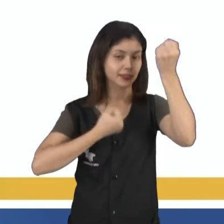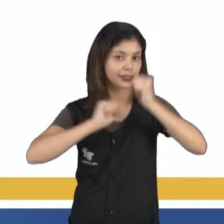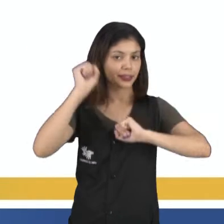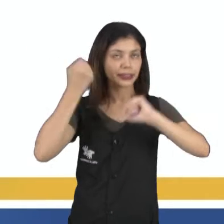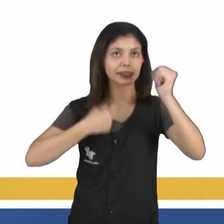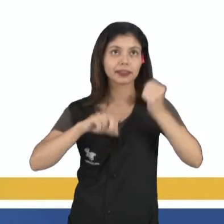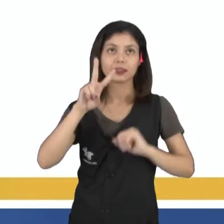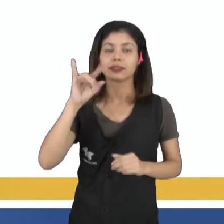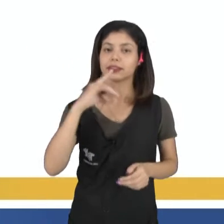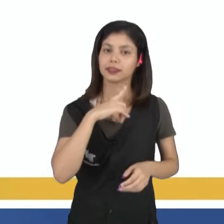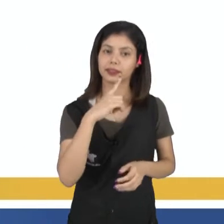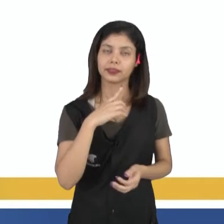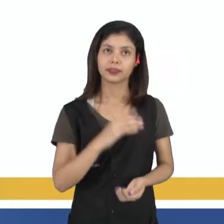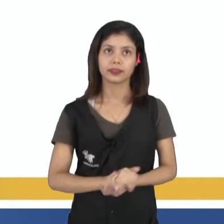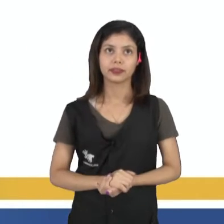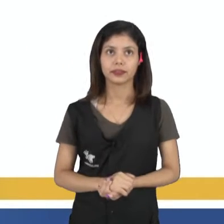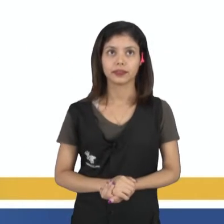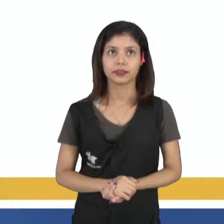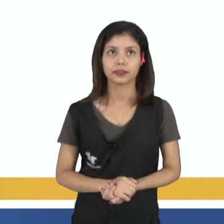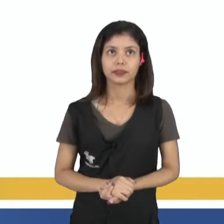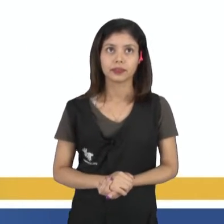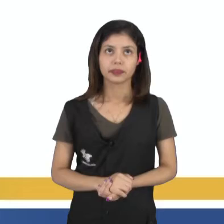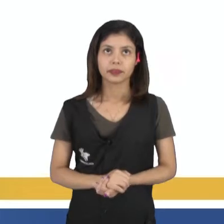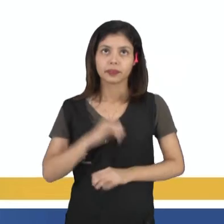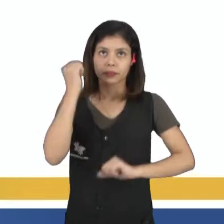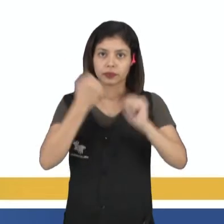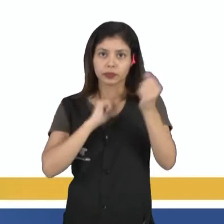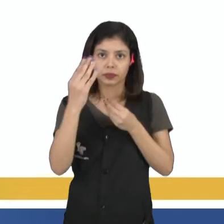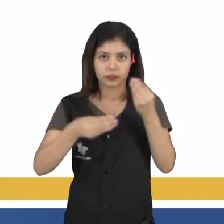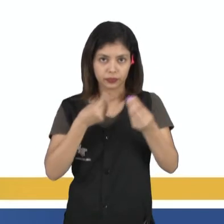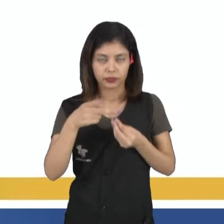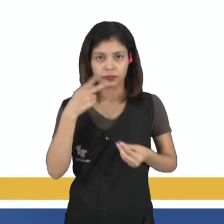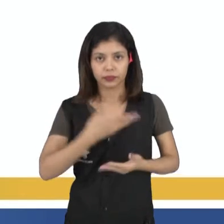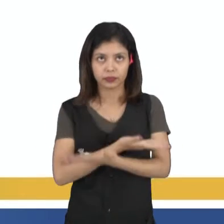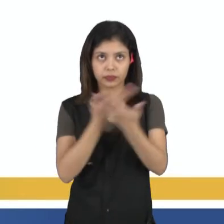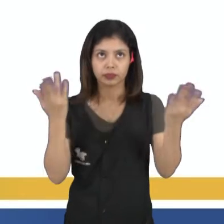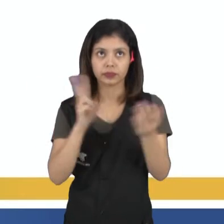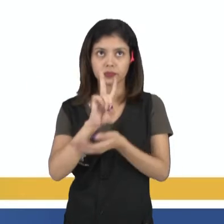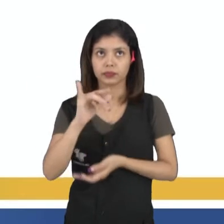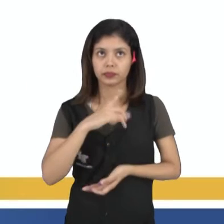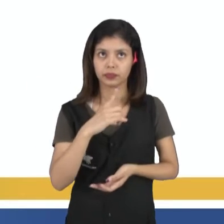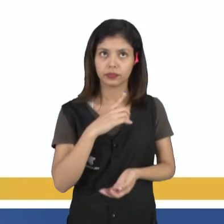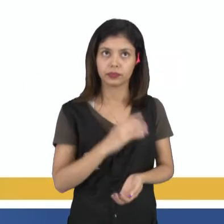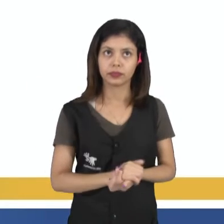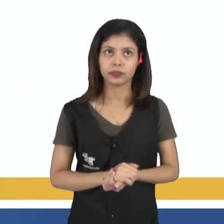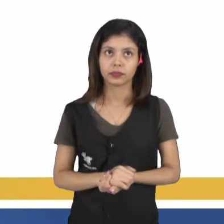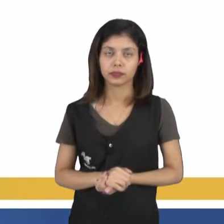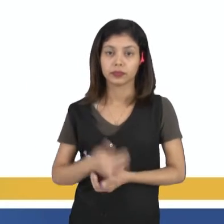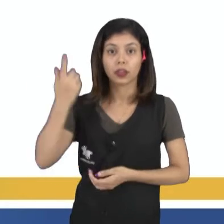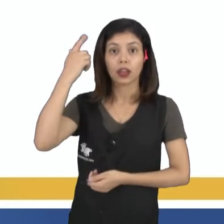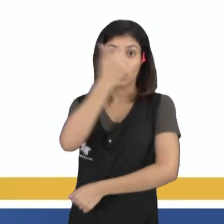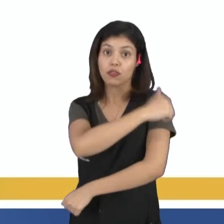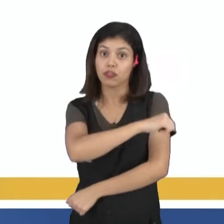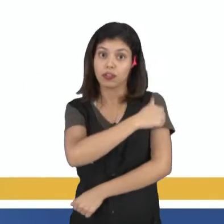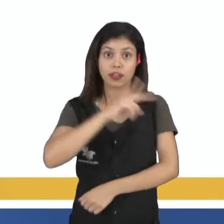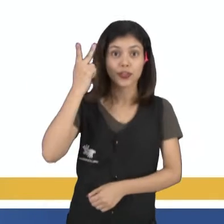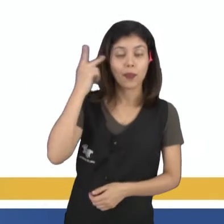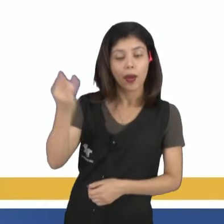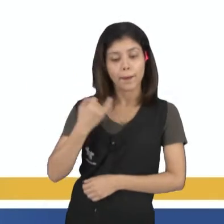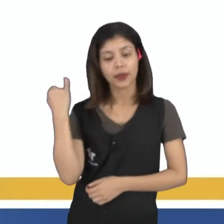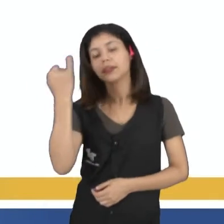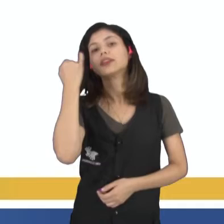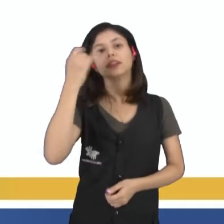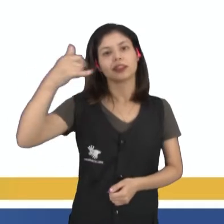histriao né a gente vai ter a indústria como eu disse para vocês a gente vai ter em Rio de Janeiro e São Paulo não sei as